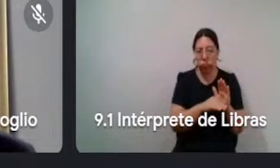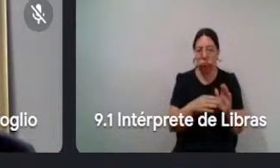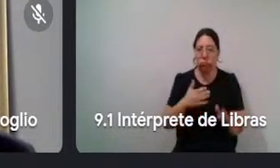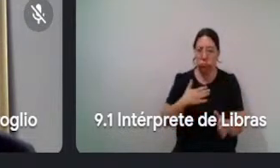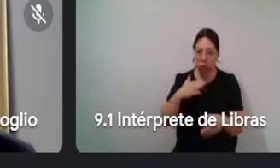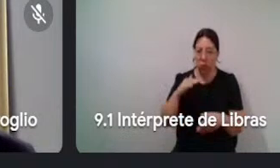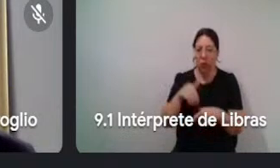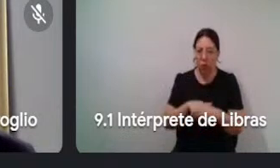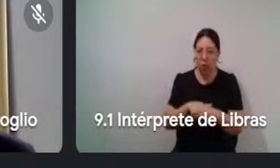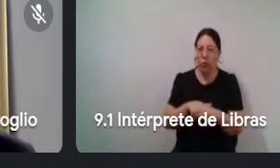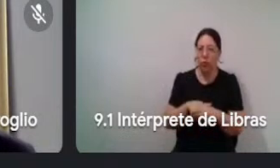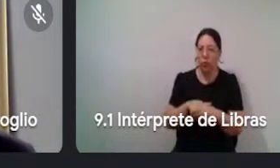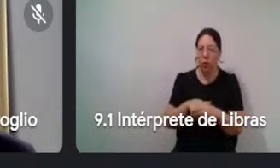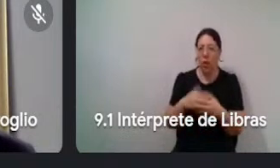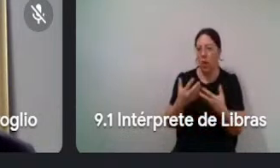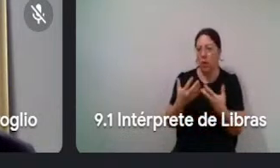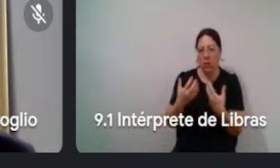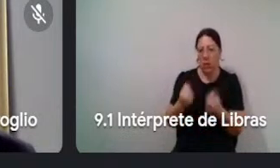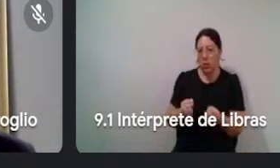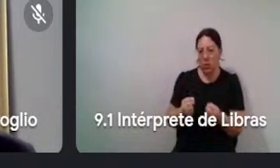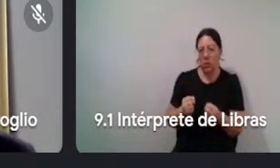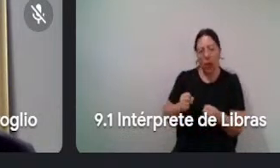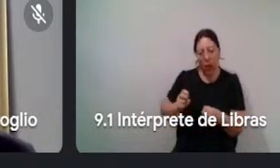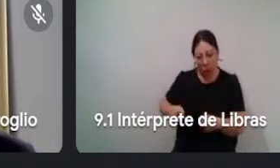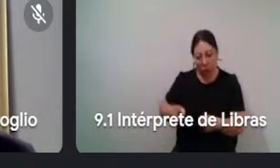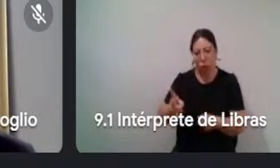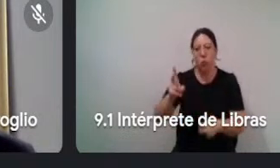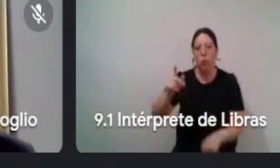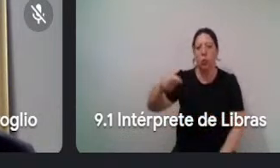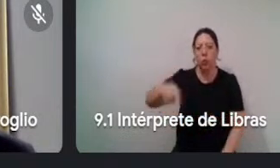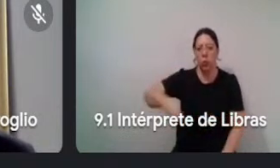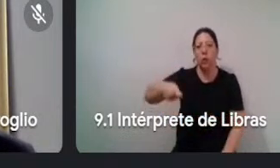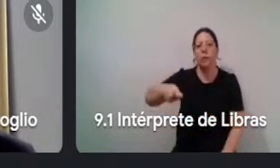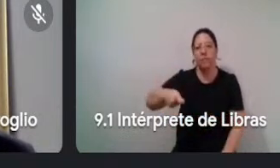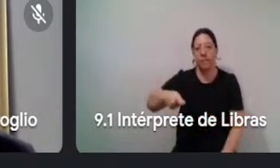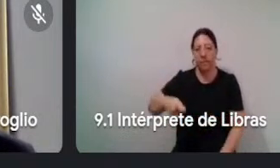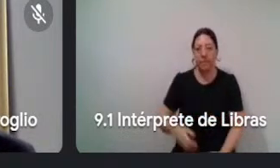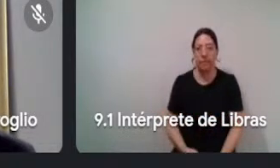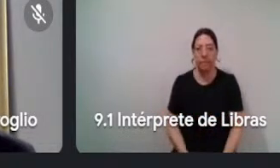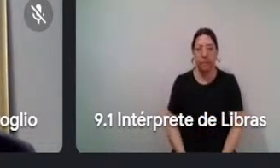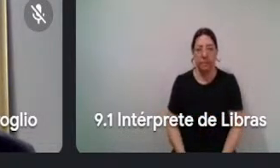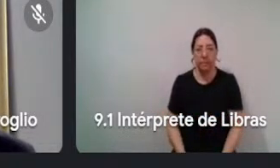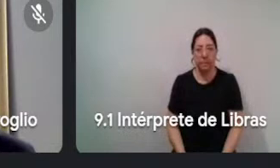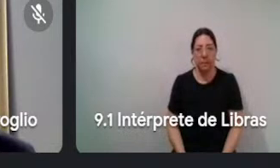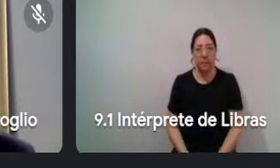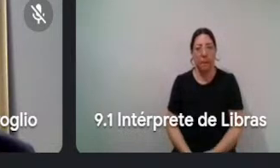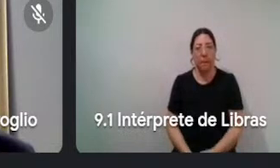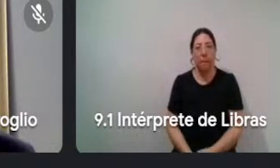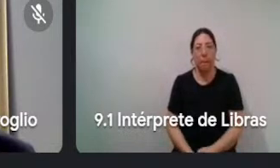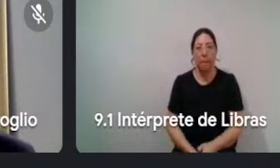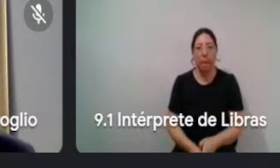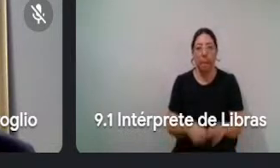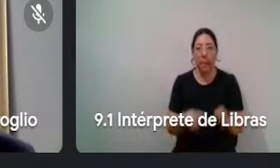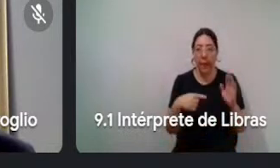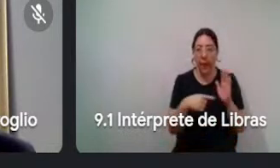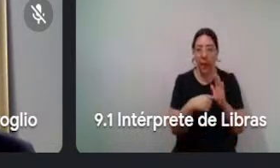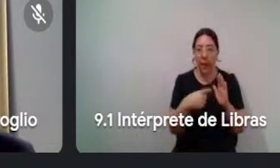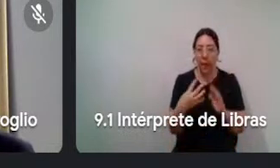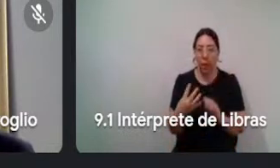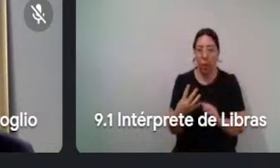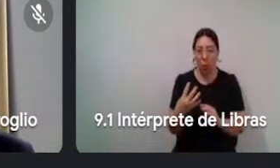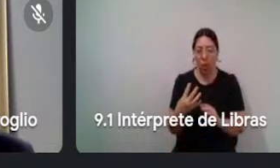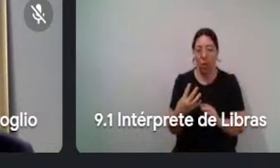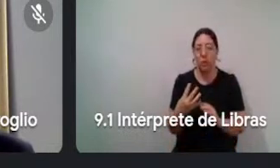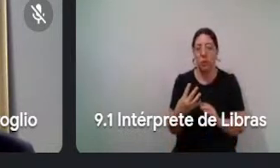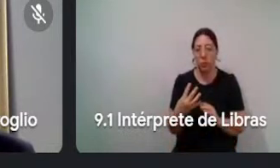sentença. Doutor Zé Maria, em discussão 24 da pauta, da relatoria do doutor José